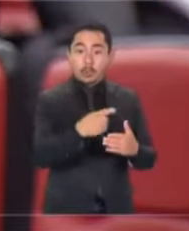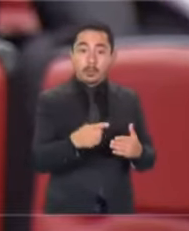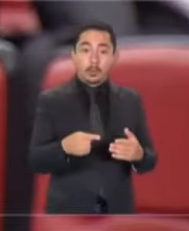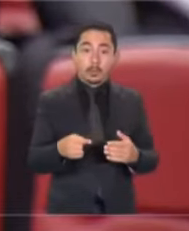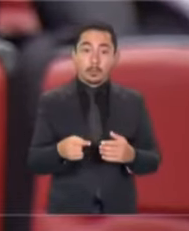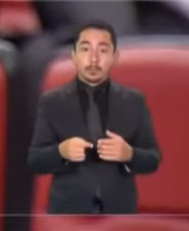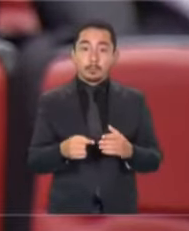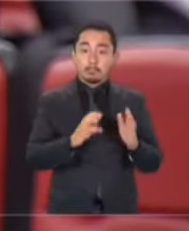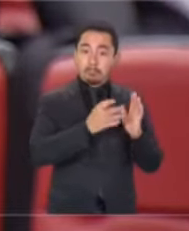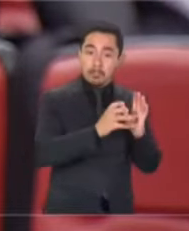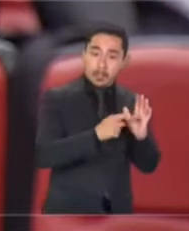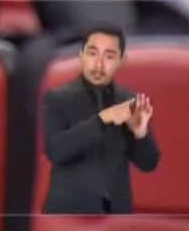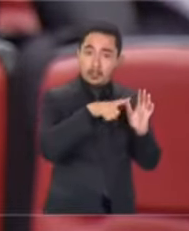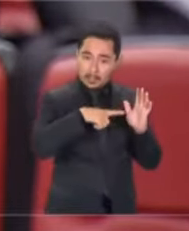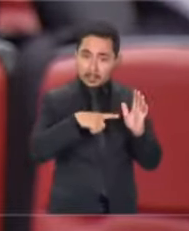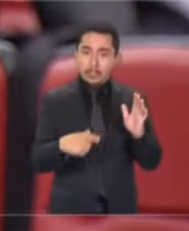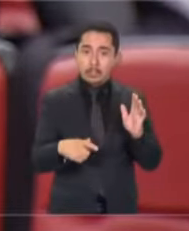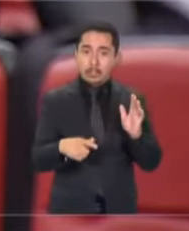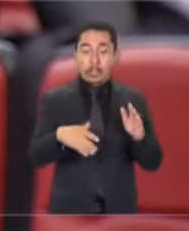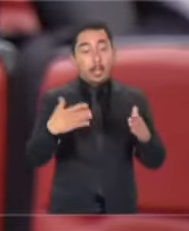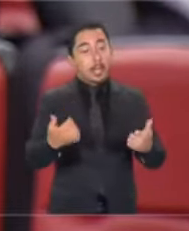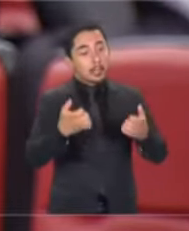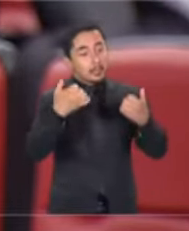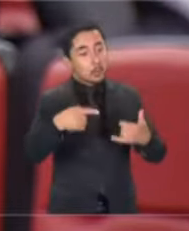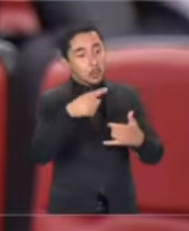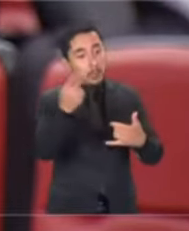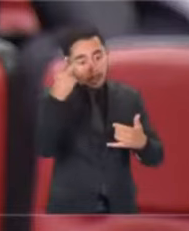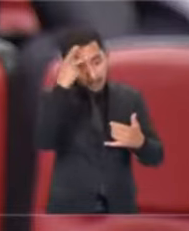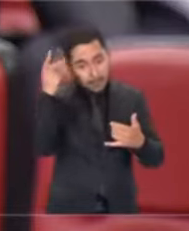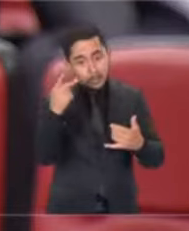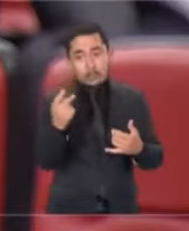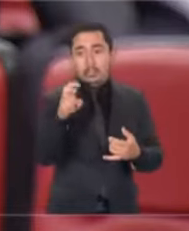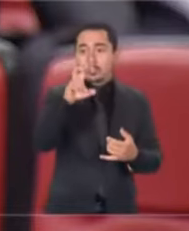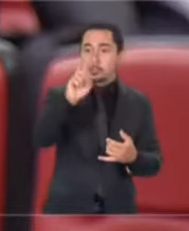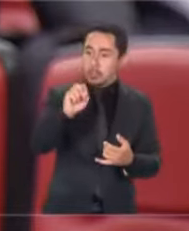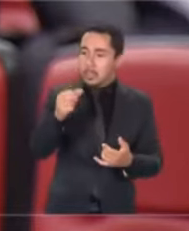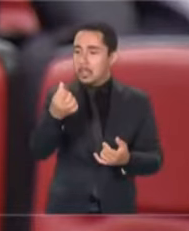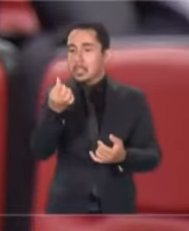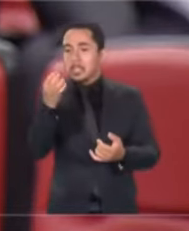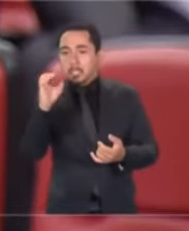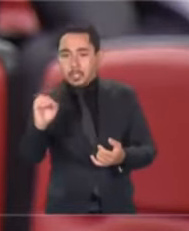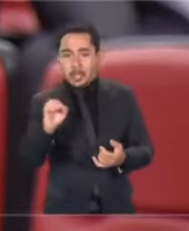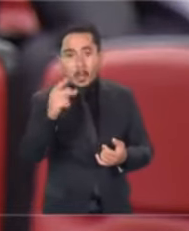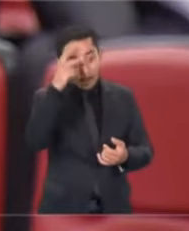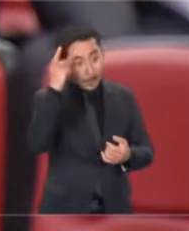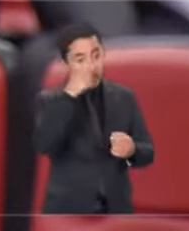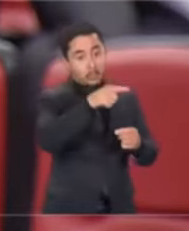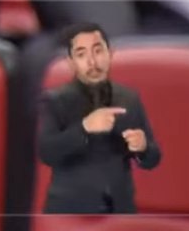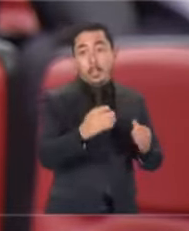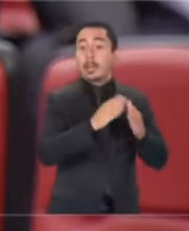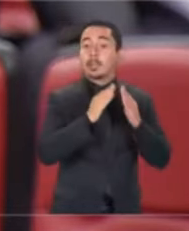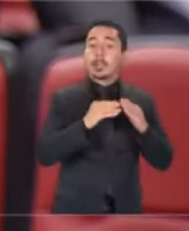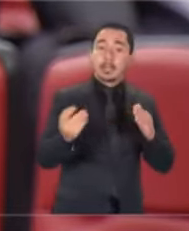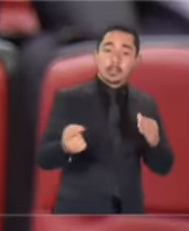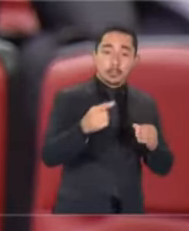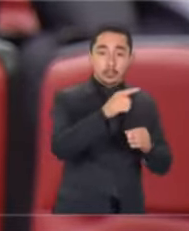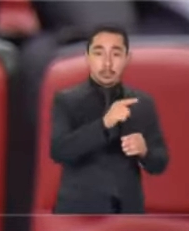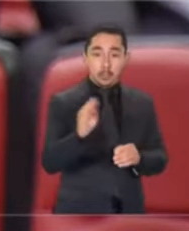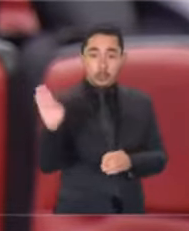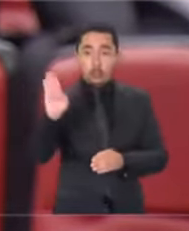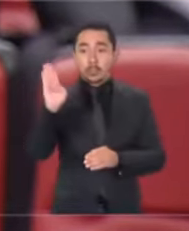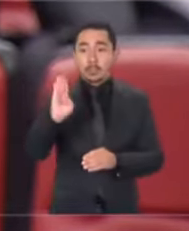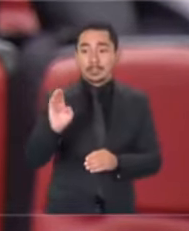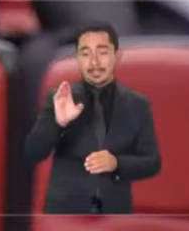ali possui entre cerca de 50 a 60 pessoas. Descreveu onde aconteceu, a casa do candidato Sidrak. Isso está tudo colocado no